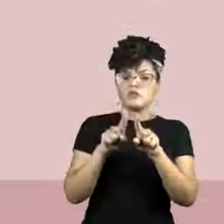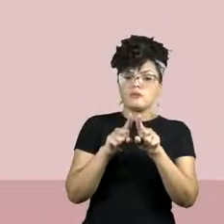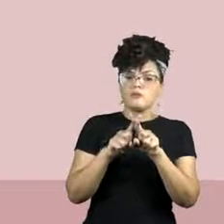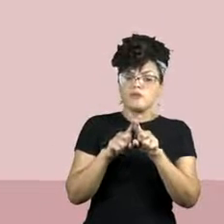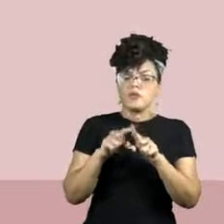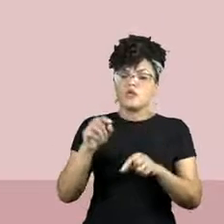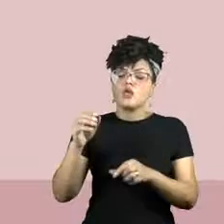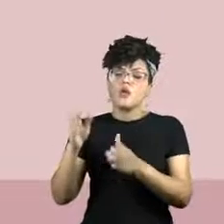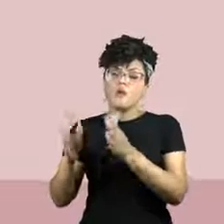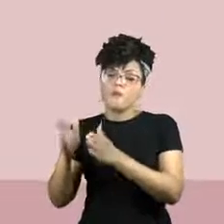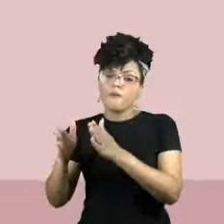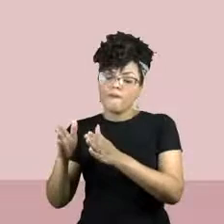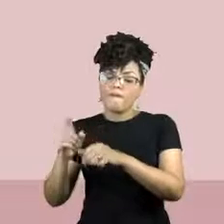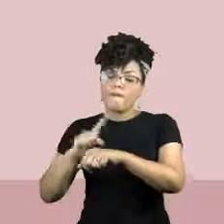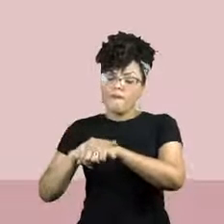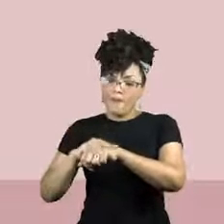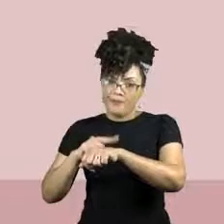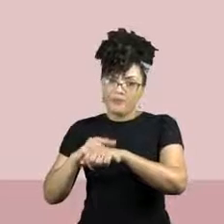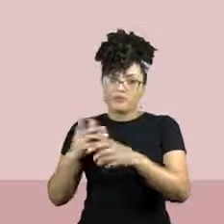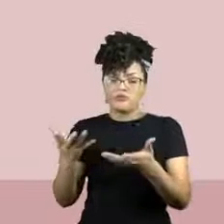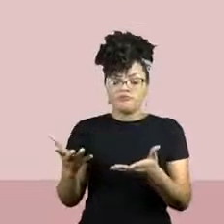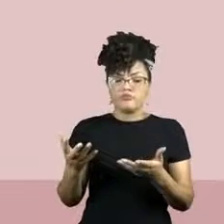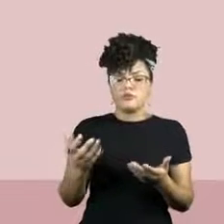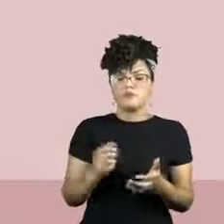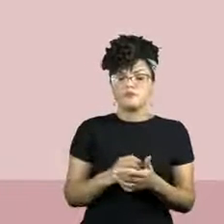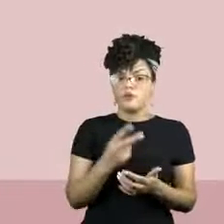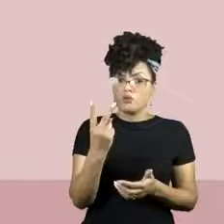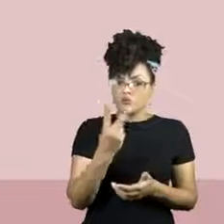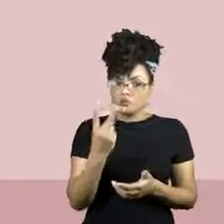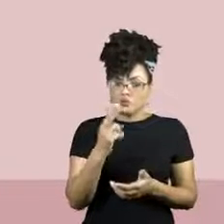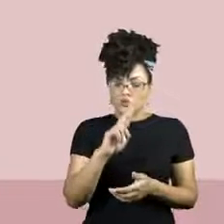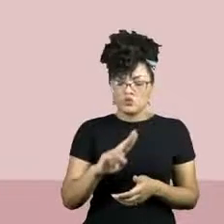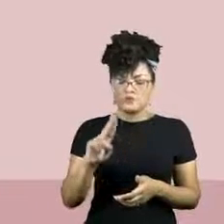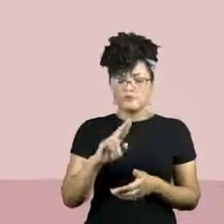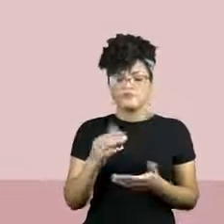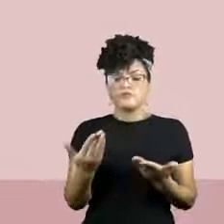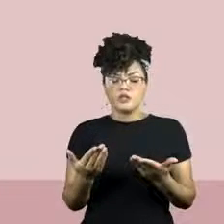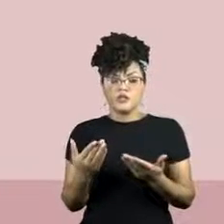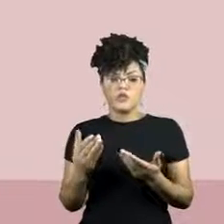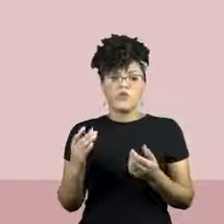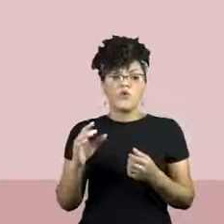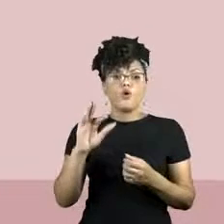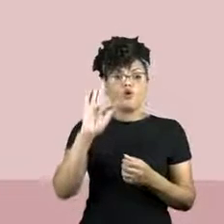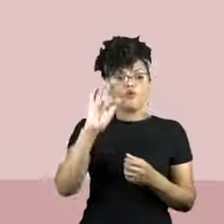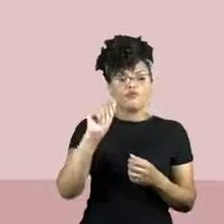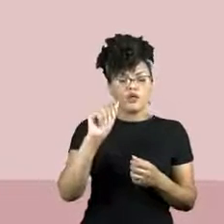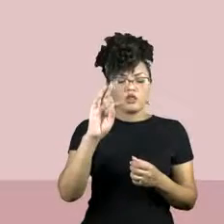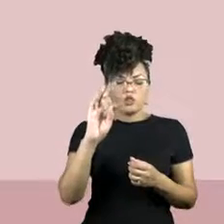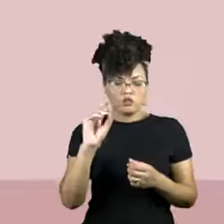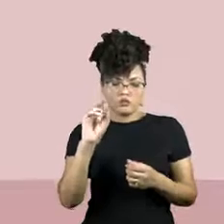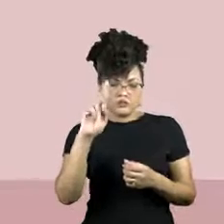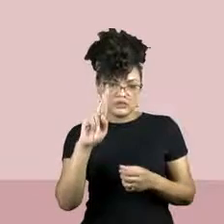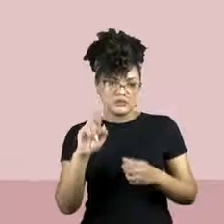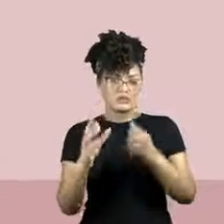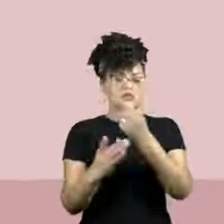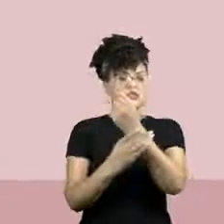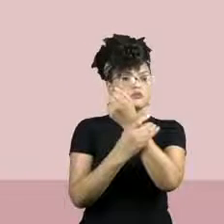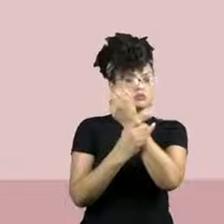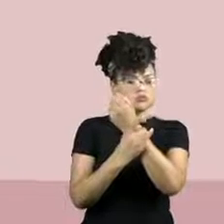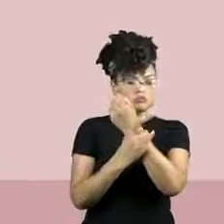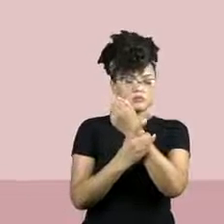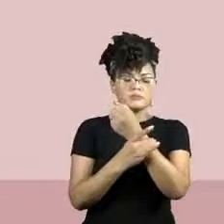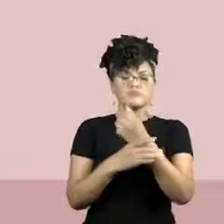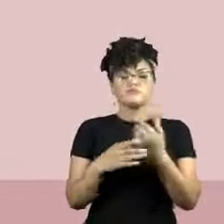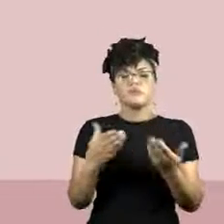aos momentos. Bom, o fator de segurança ele tem que ser maior do que 1. A gente já viu isso, para que taludes